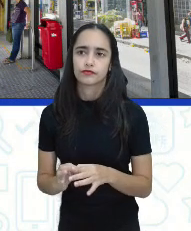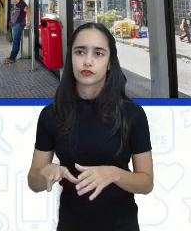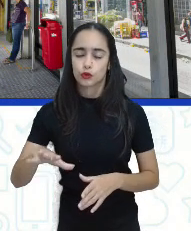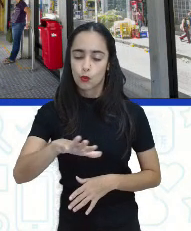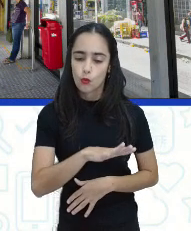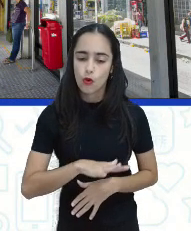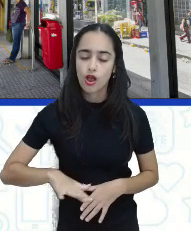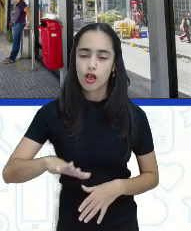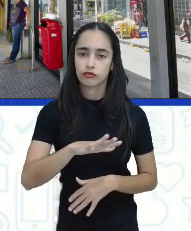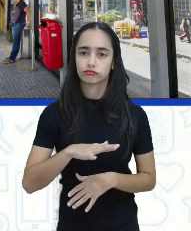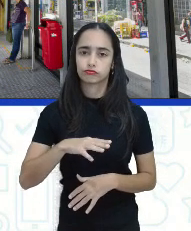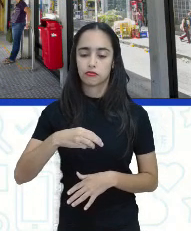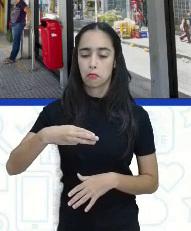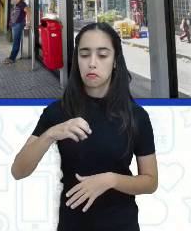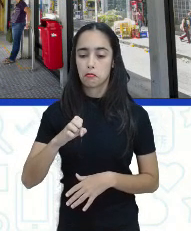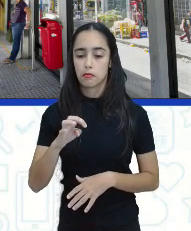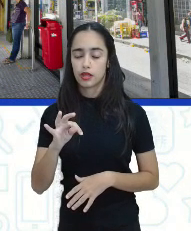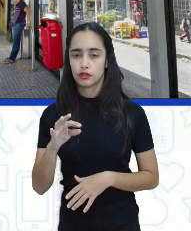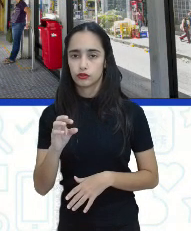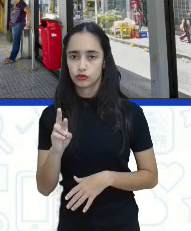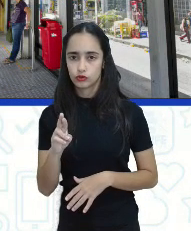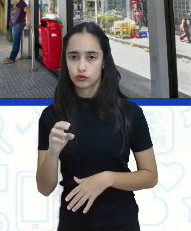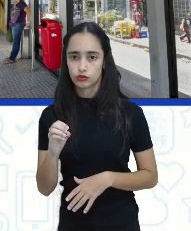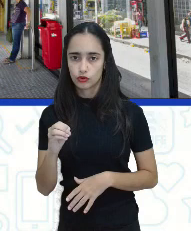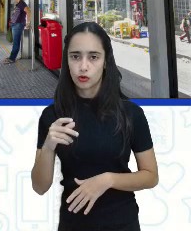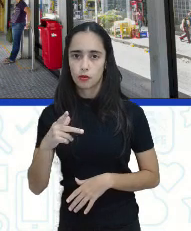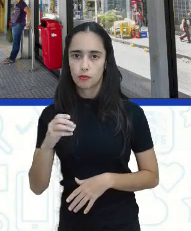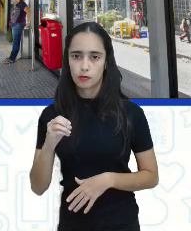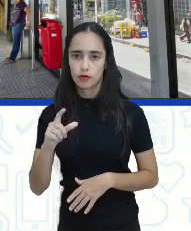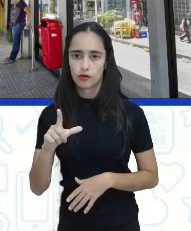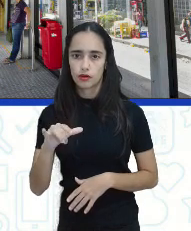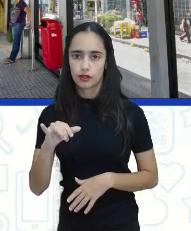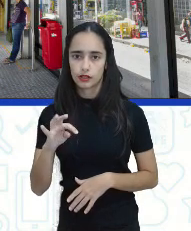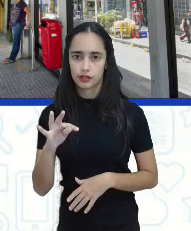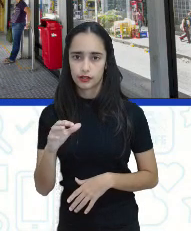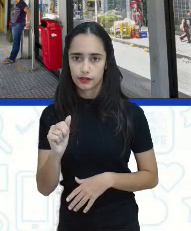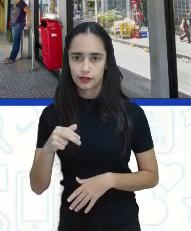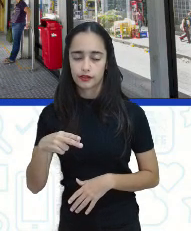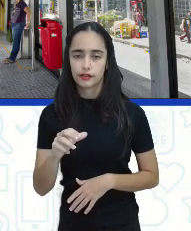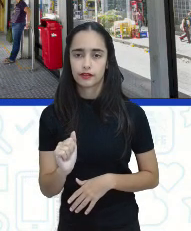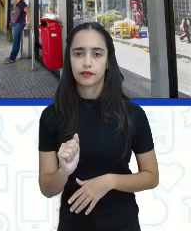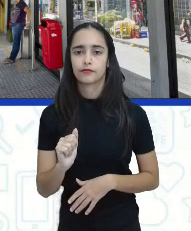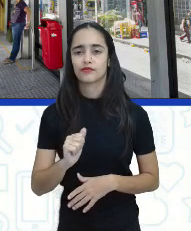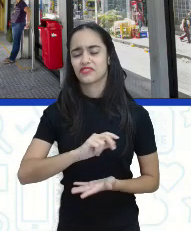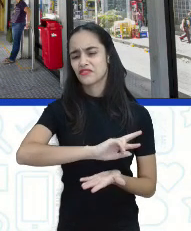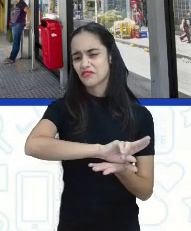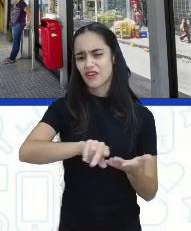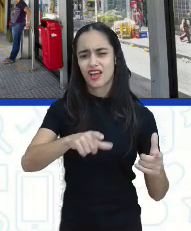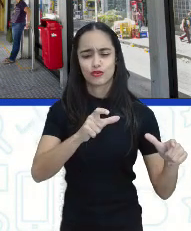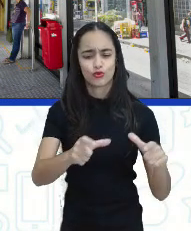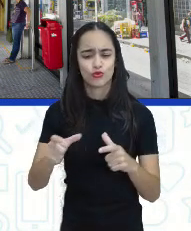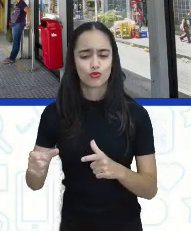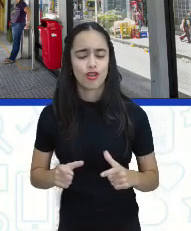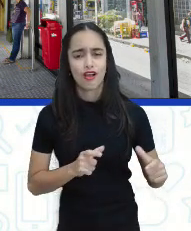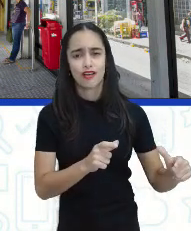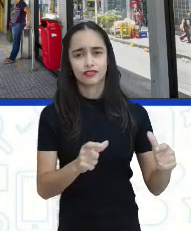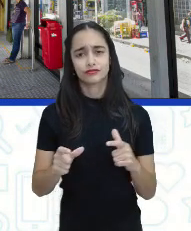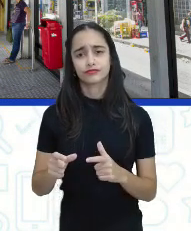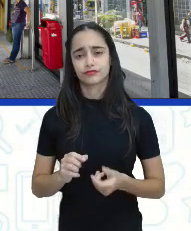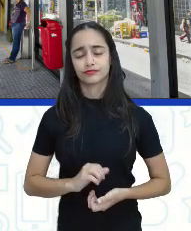Abreu e Lima, né? Abreu e Lima, Igaraçu, né? Aí você vem com essas radiais